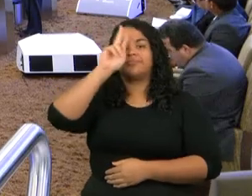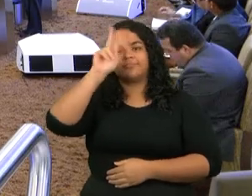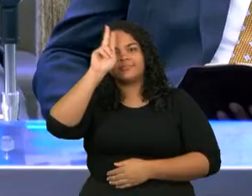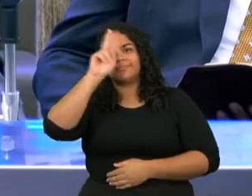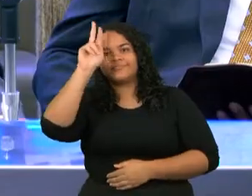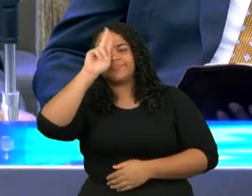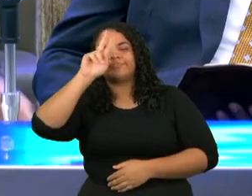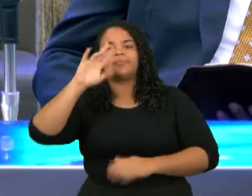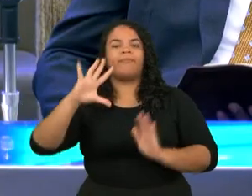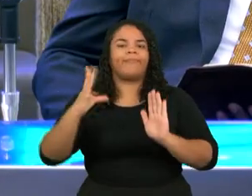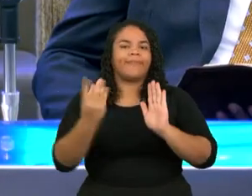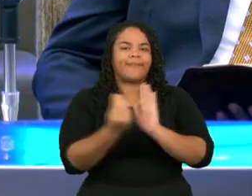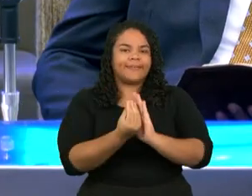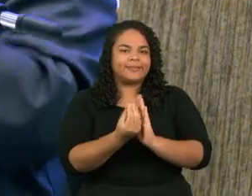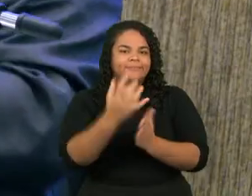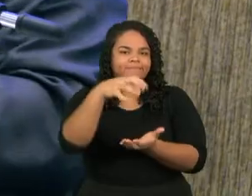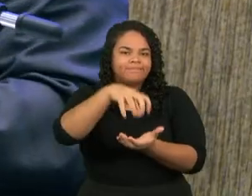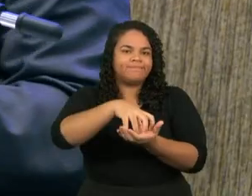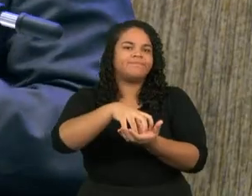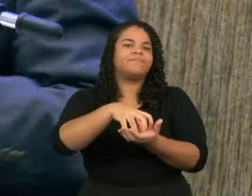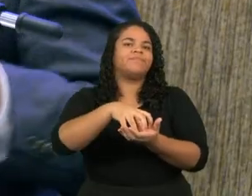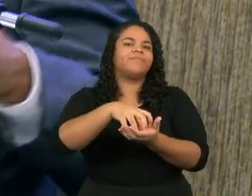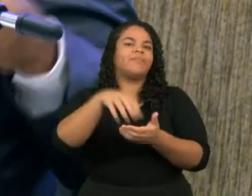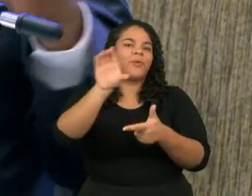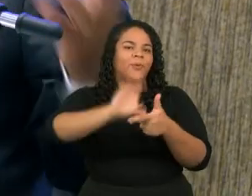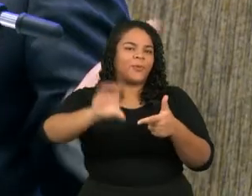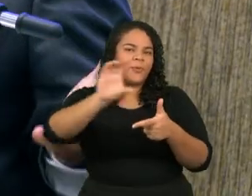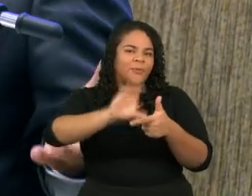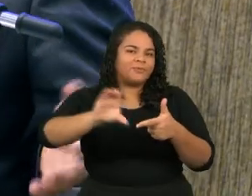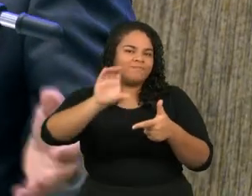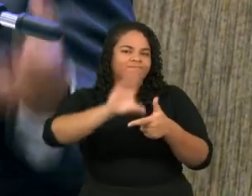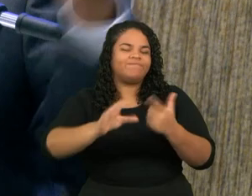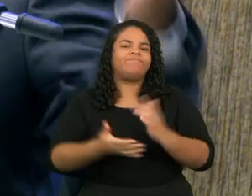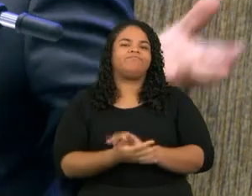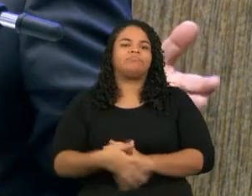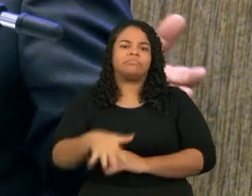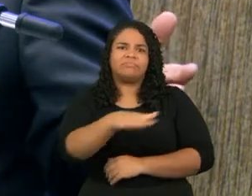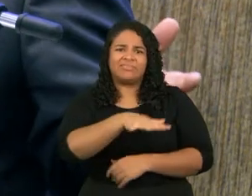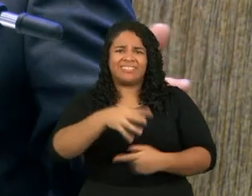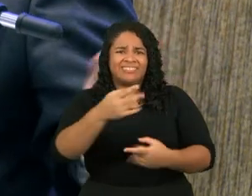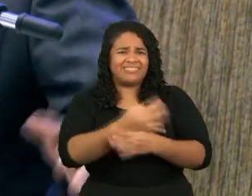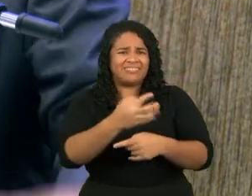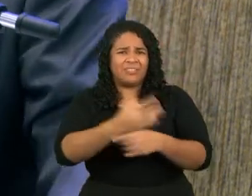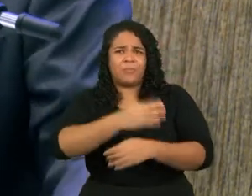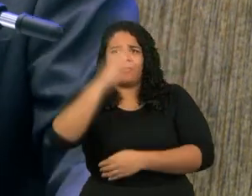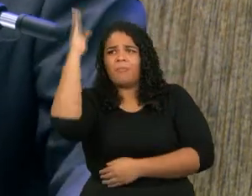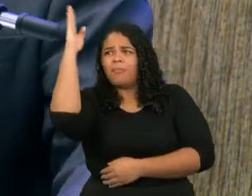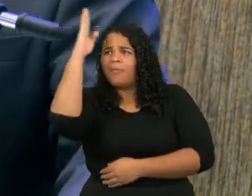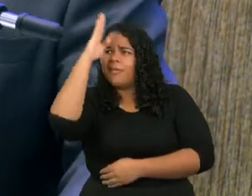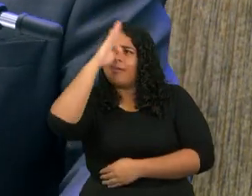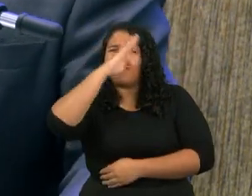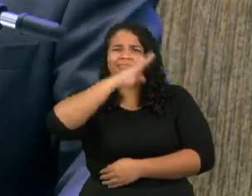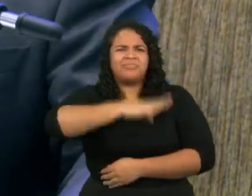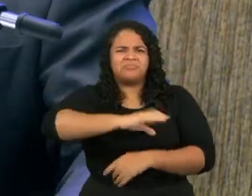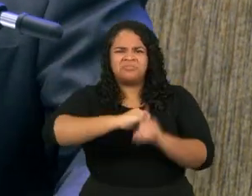tanto no aspecto religioso moral em todos os aspectos